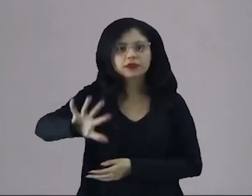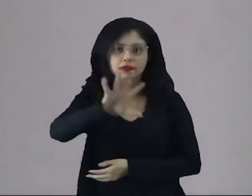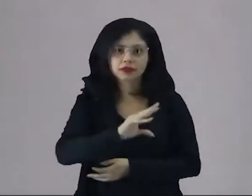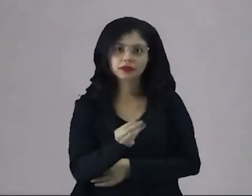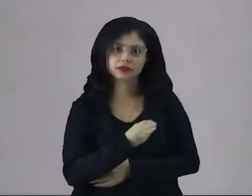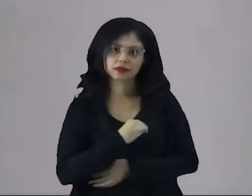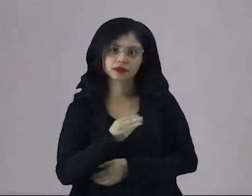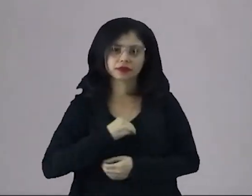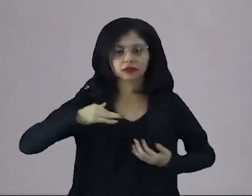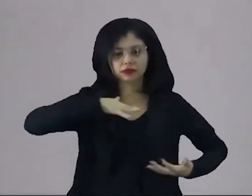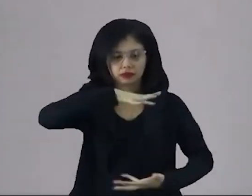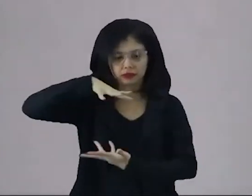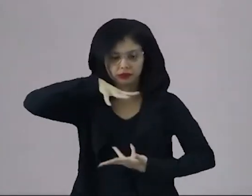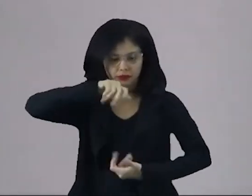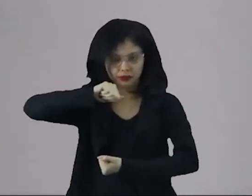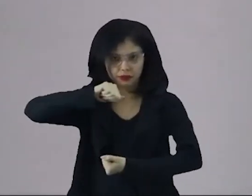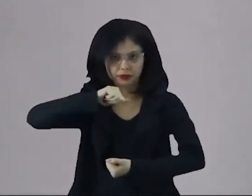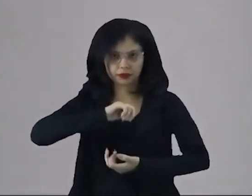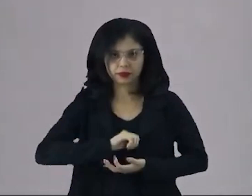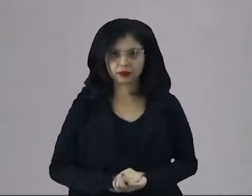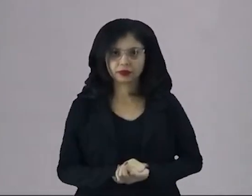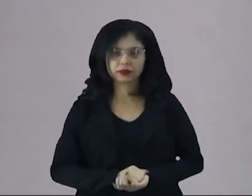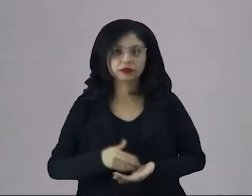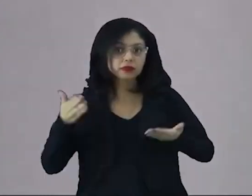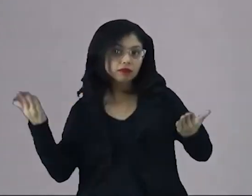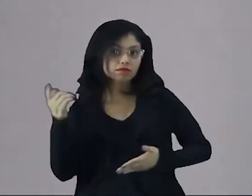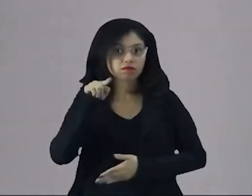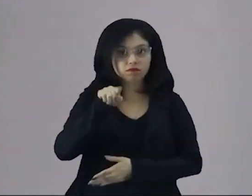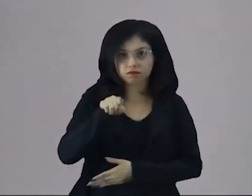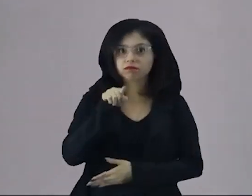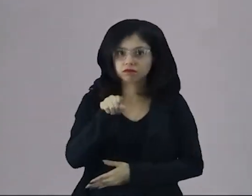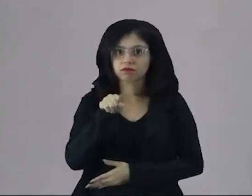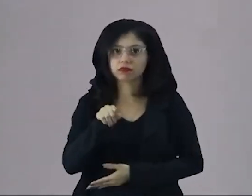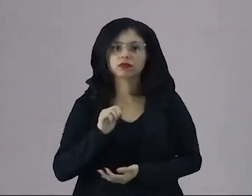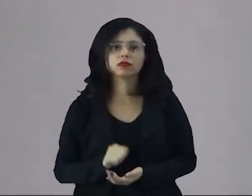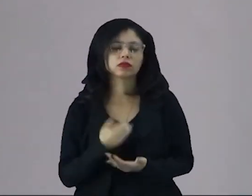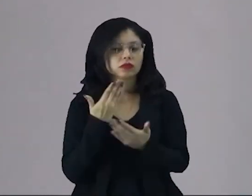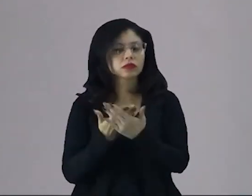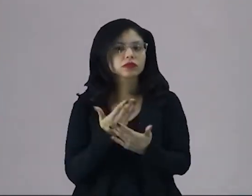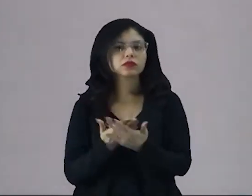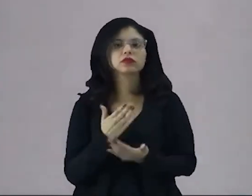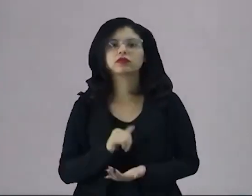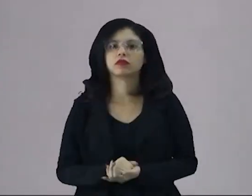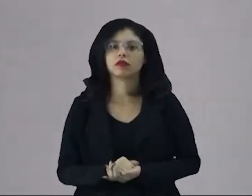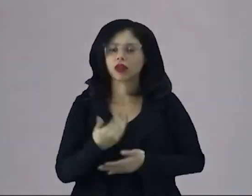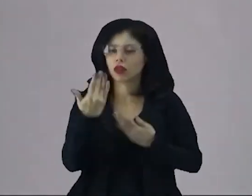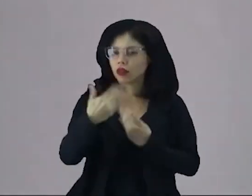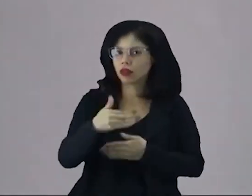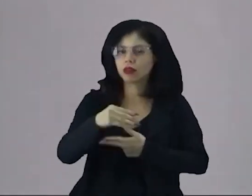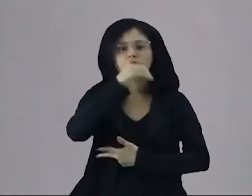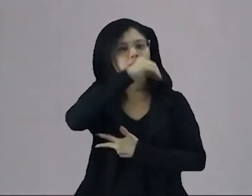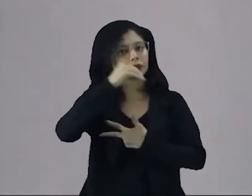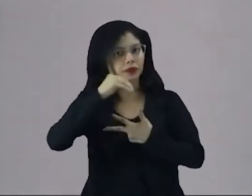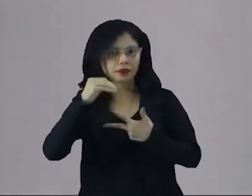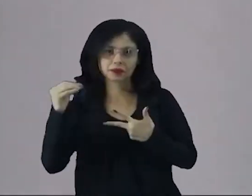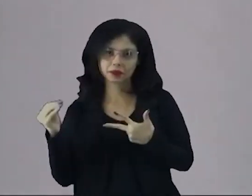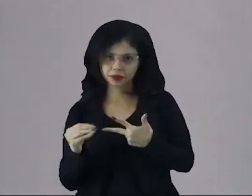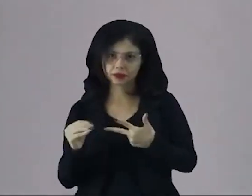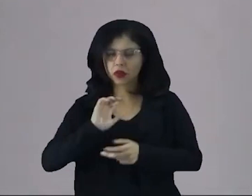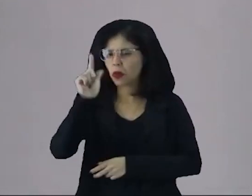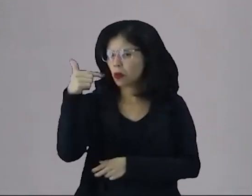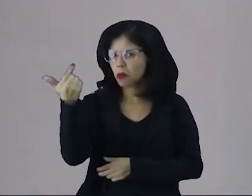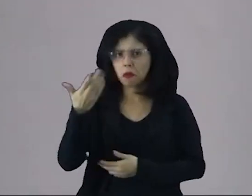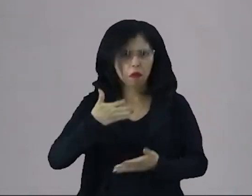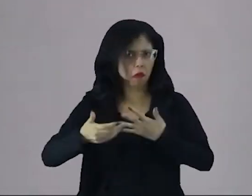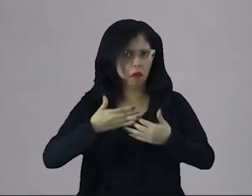ambientais ou biomas do mundo. E aí você que está fazendo estudo para a sua prova do vestibular ou qualquer